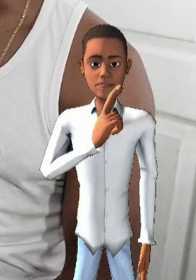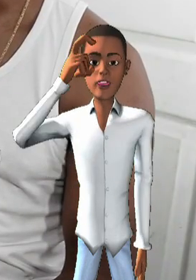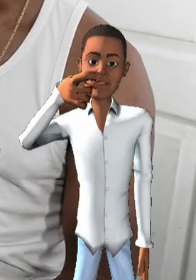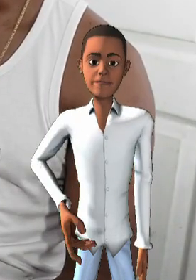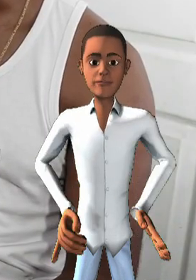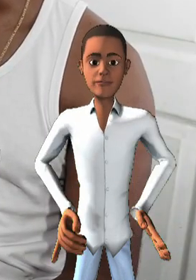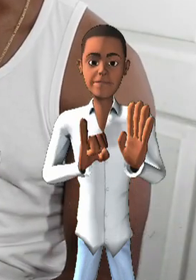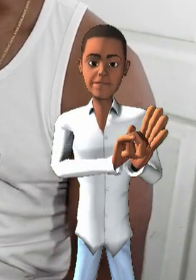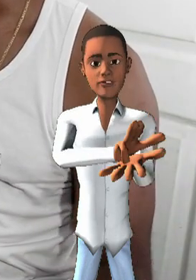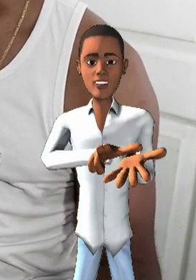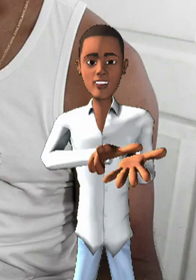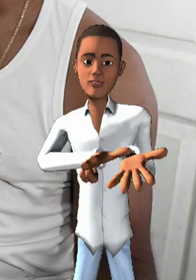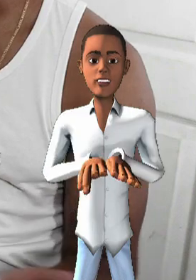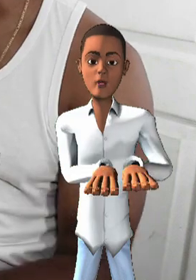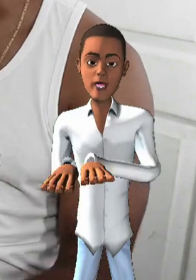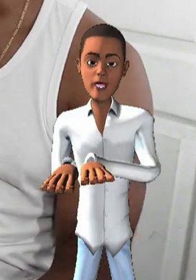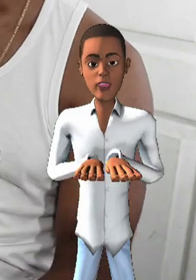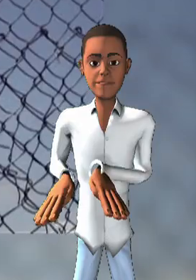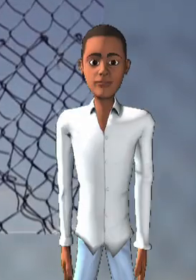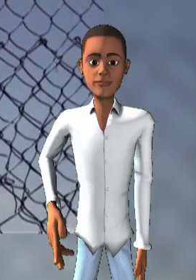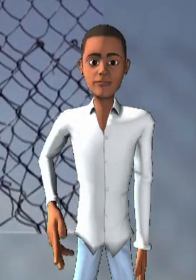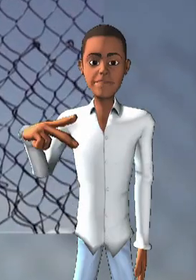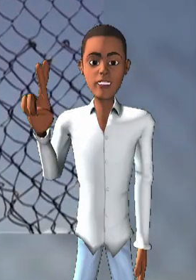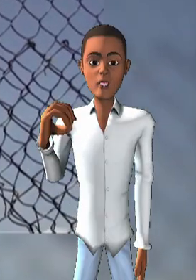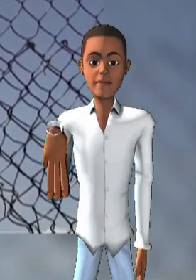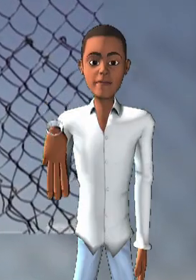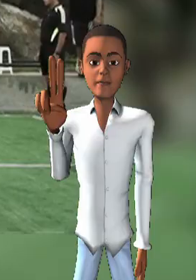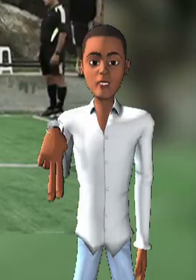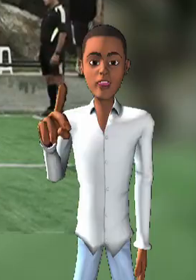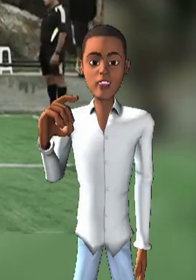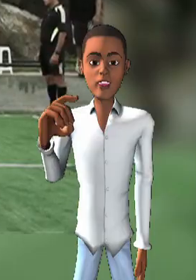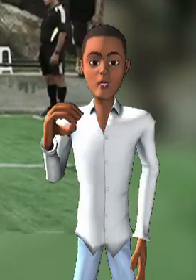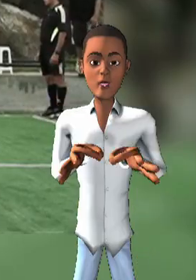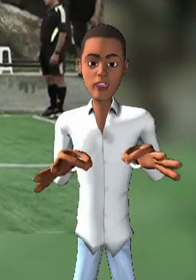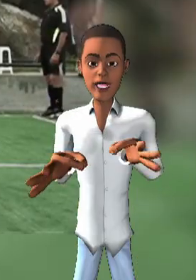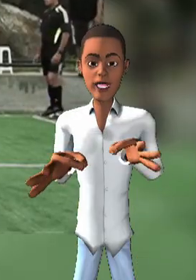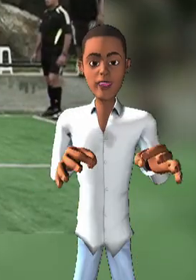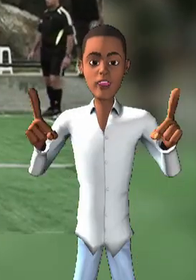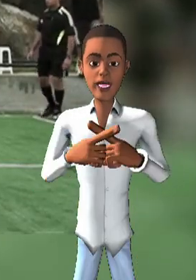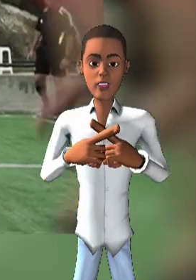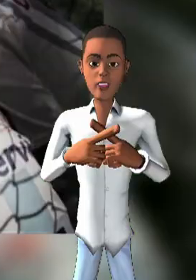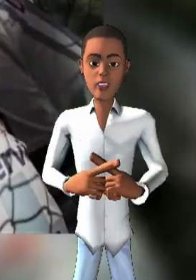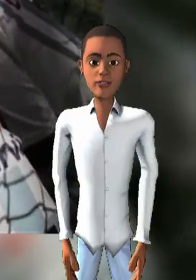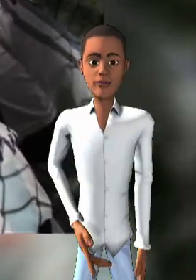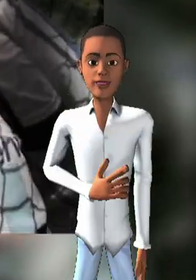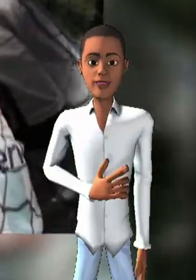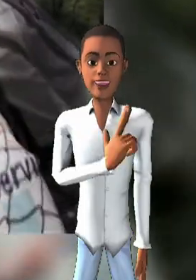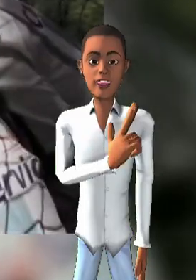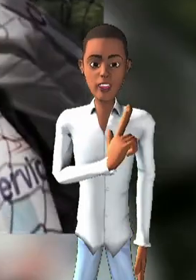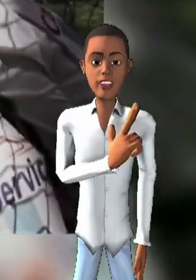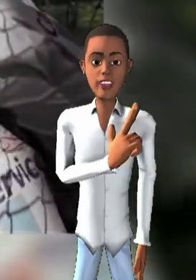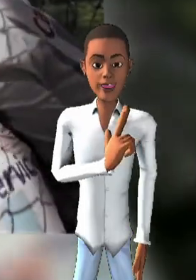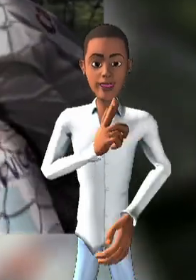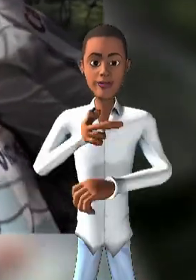Promundo. Da igualdade de gênero. Teve um campeonato aqui, né, organizado pelo Promundo, e